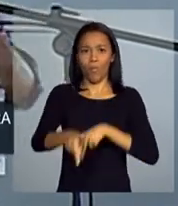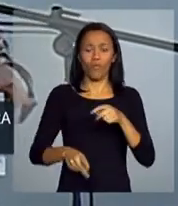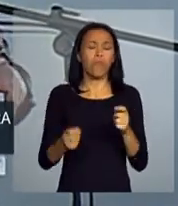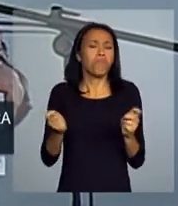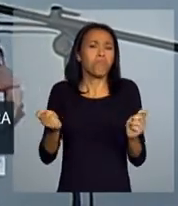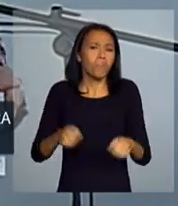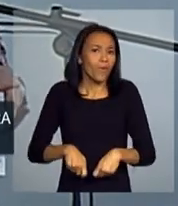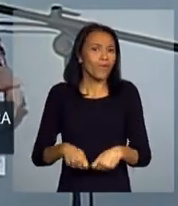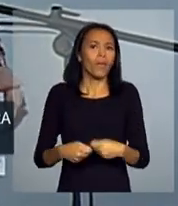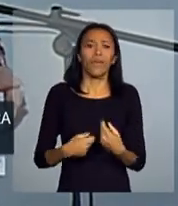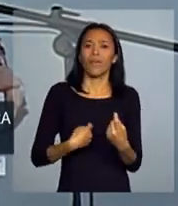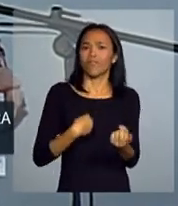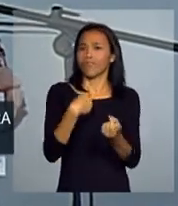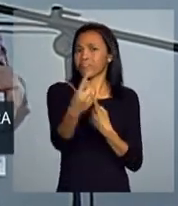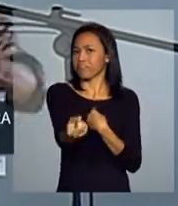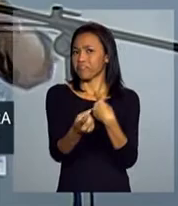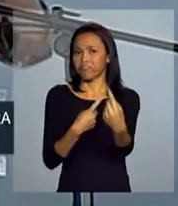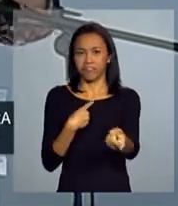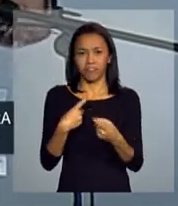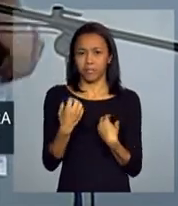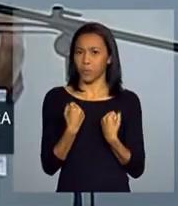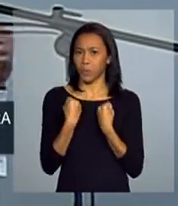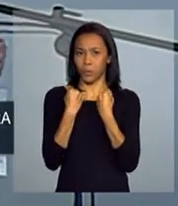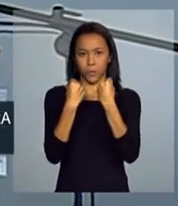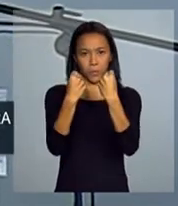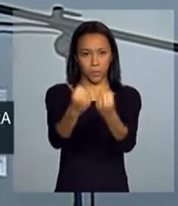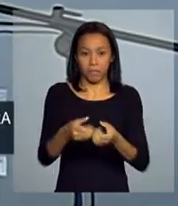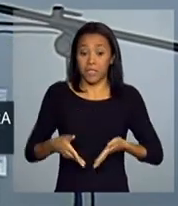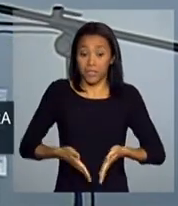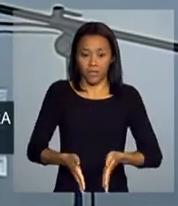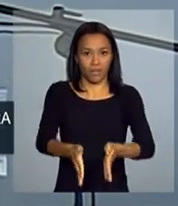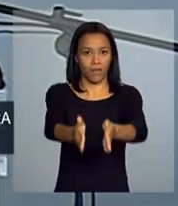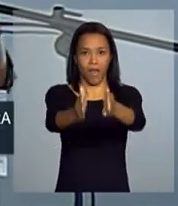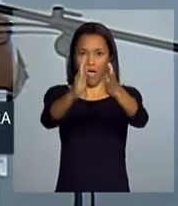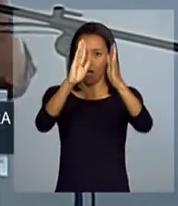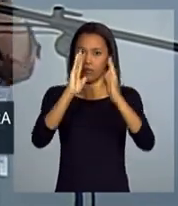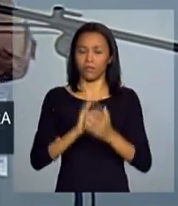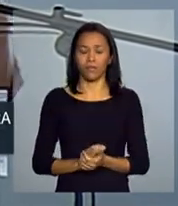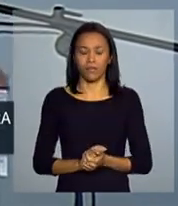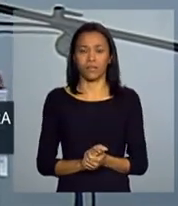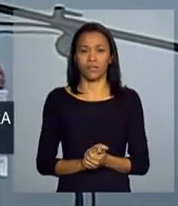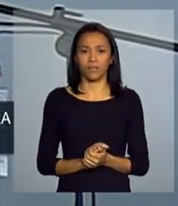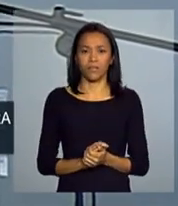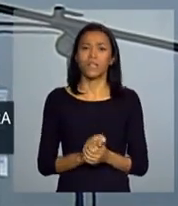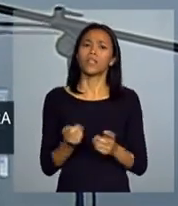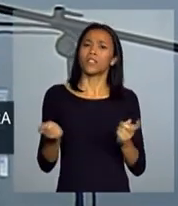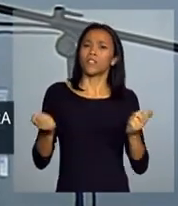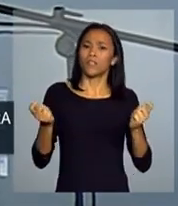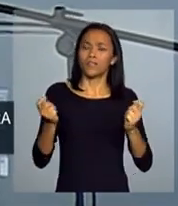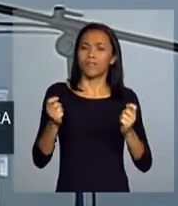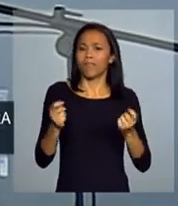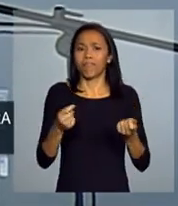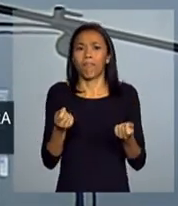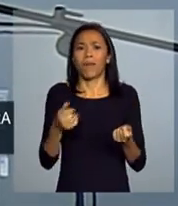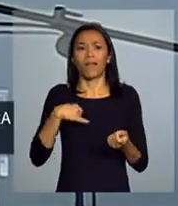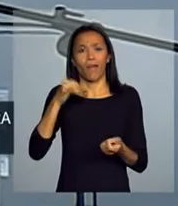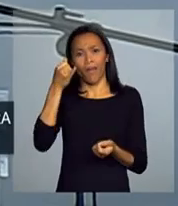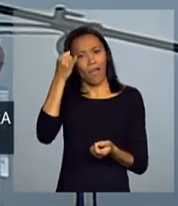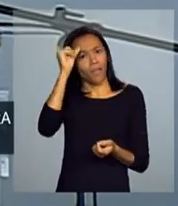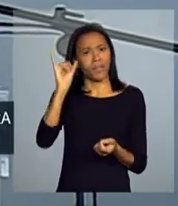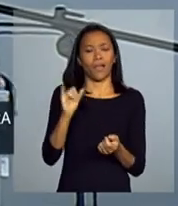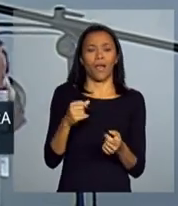transitar pelas suas estradas de uma forma a não estar impedida por